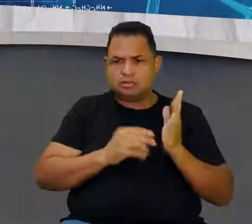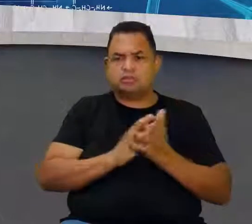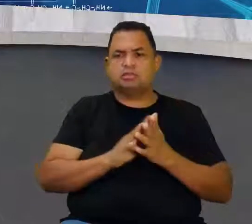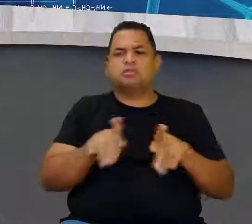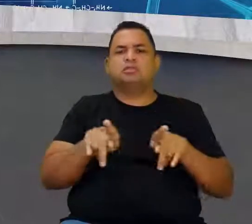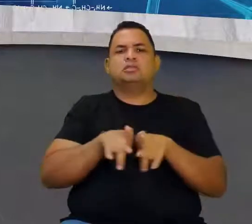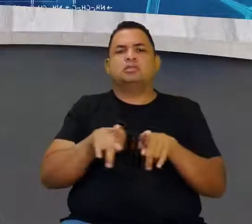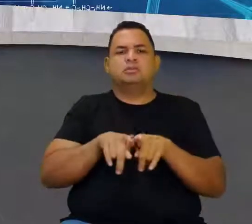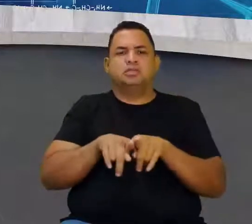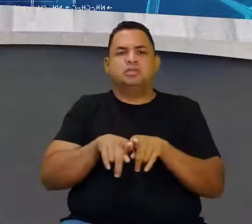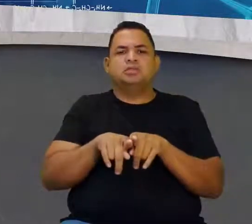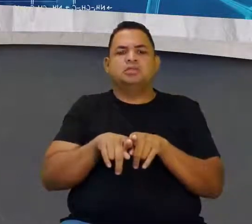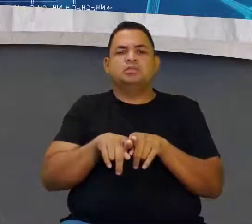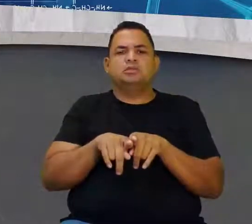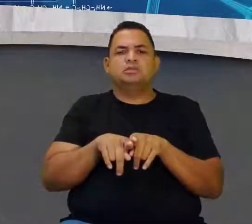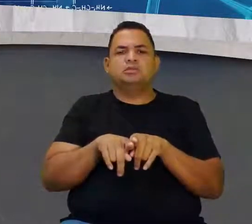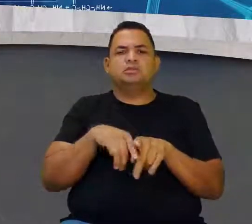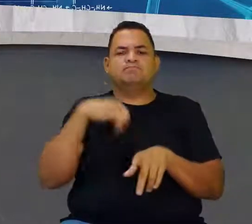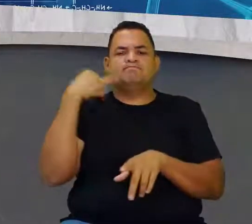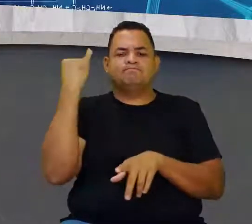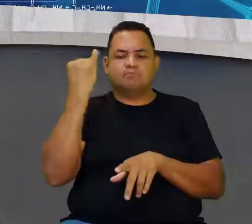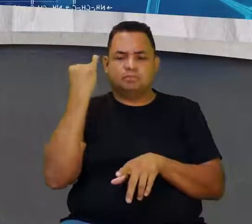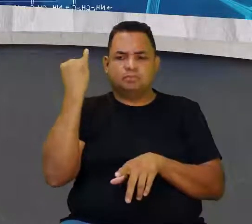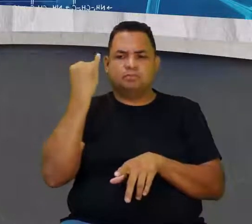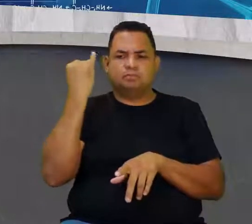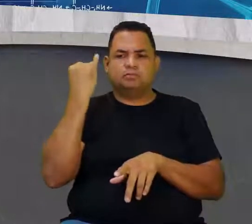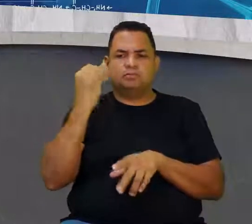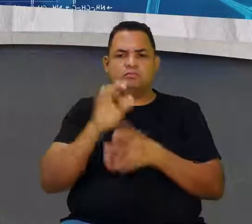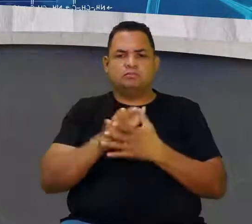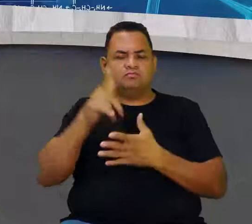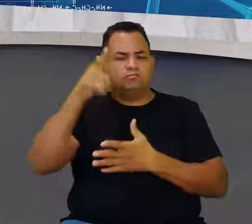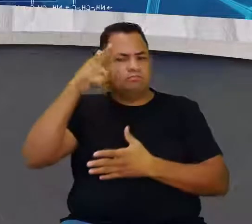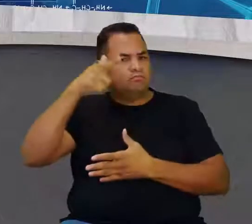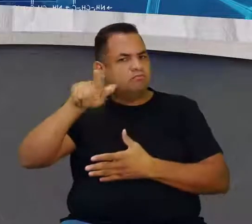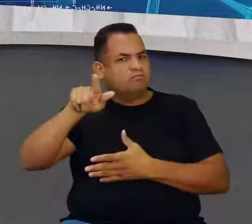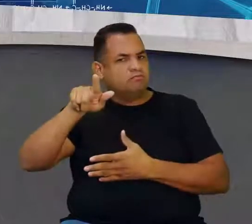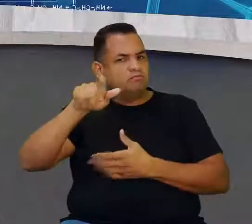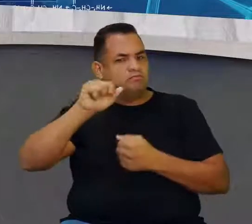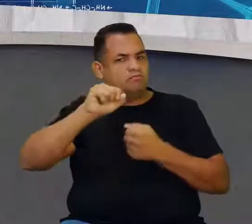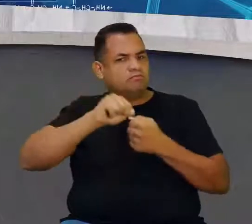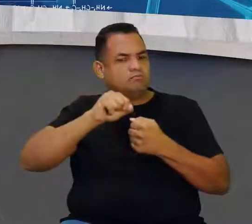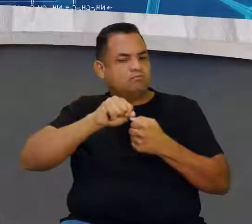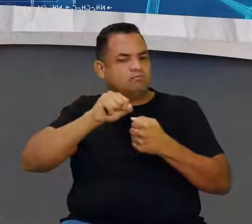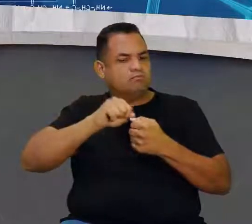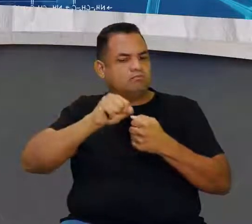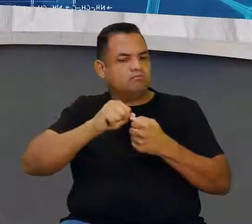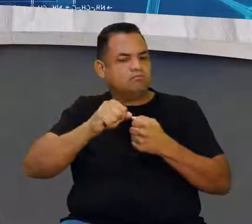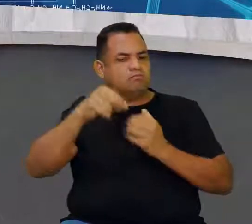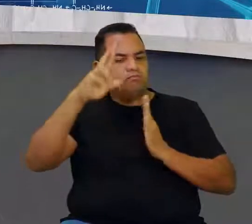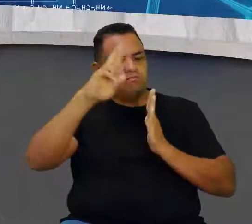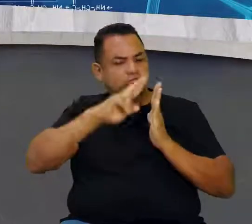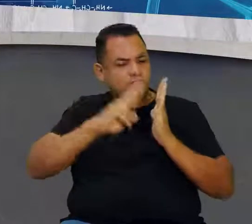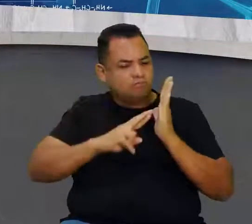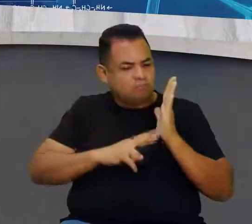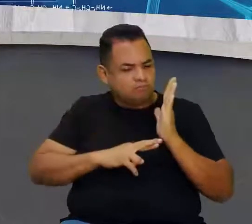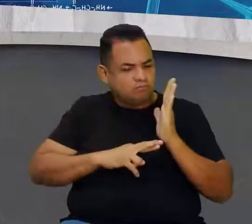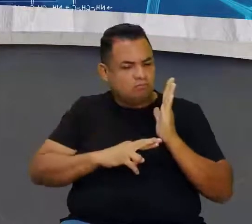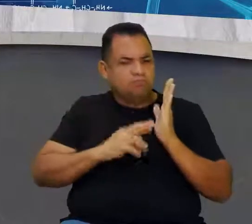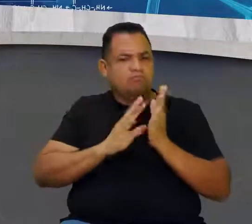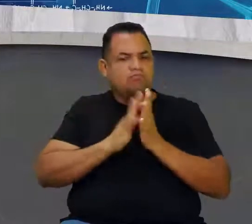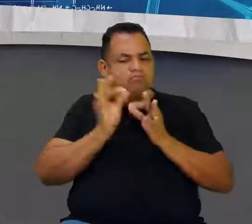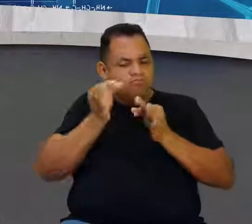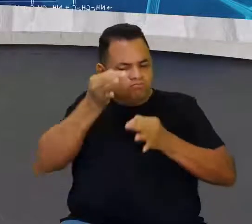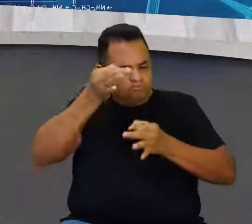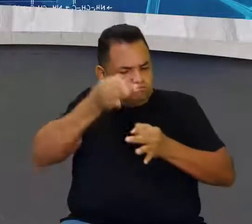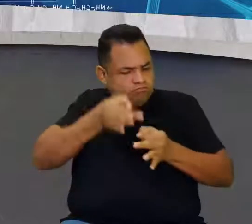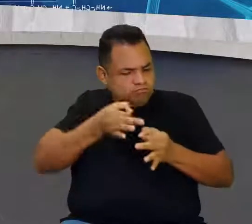tem redação e é muito importante você conseguir fazer a sua redação com